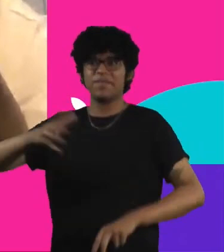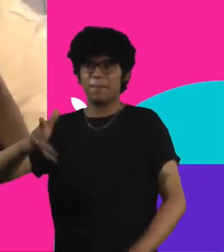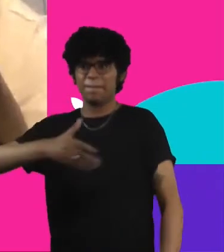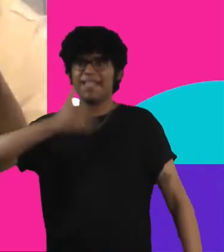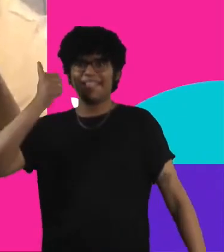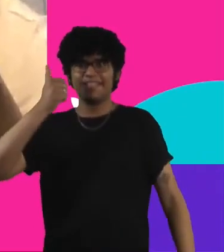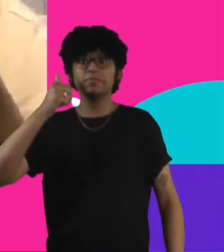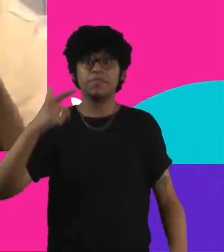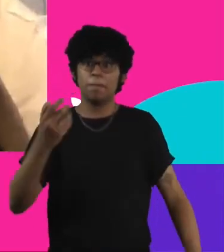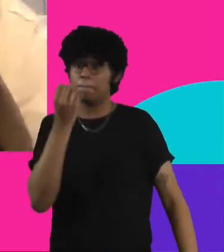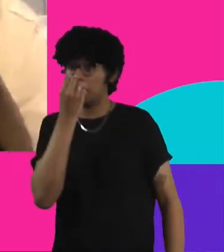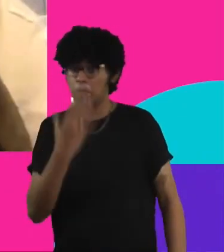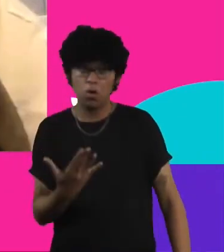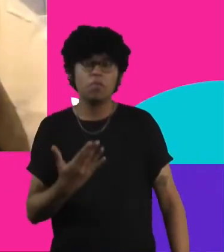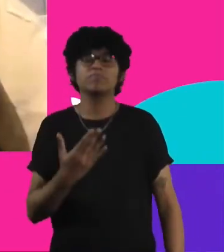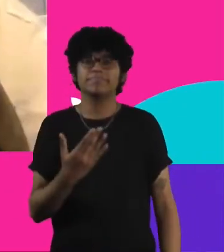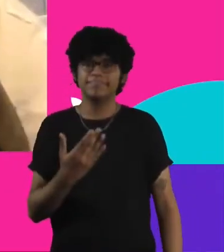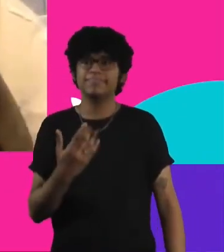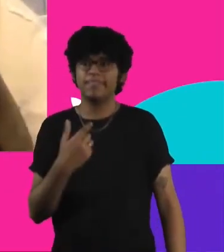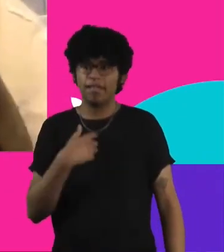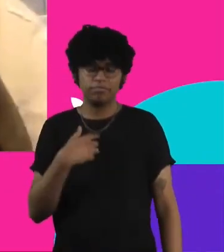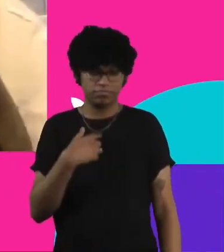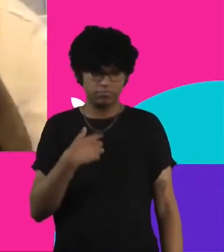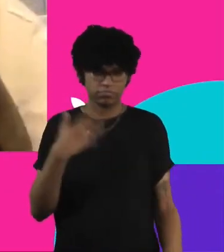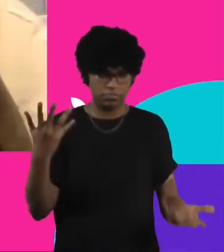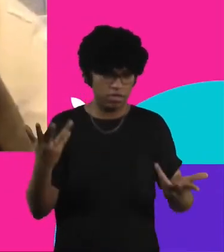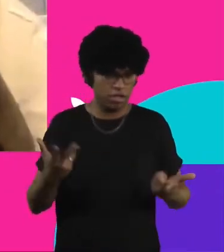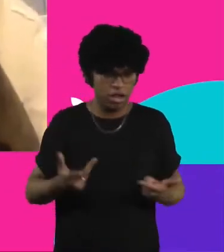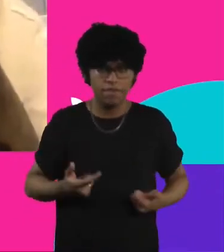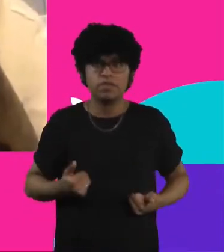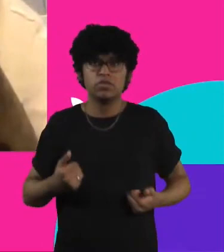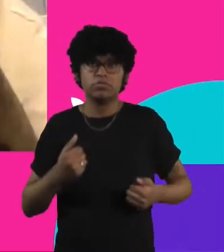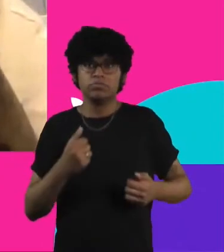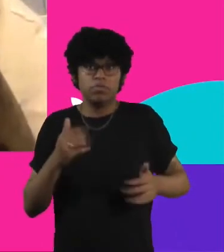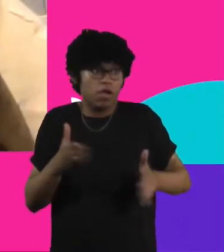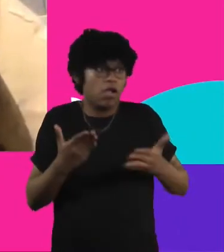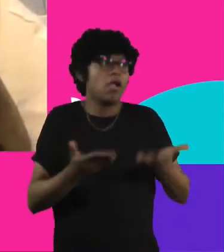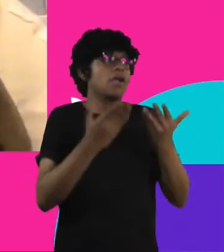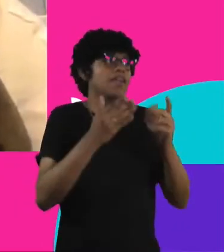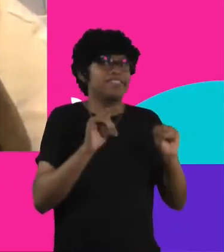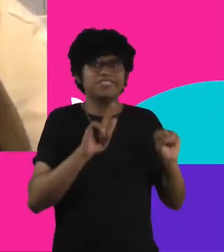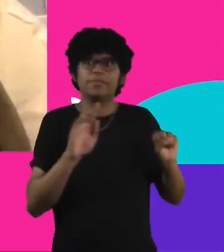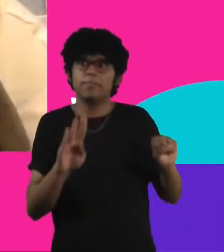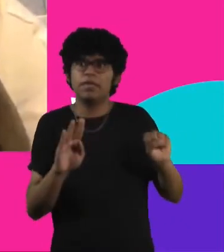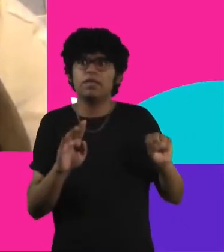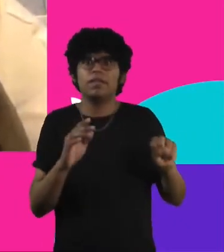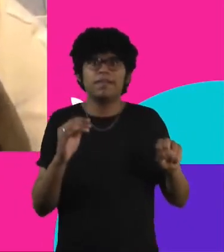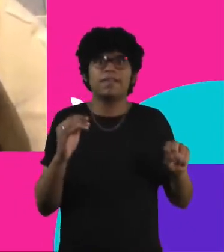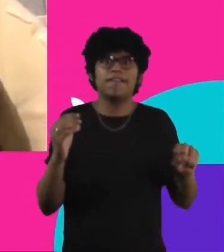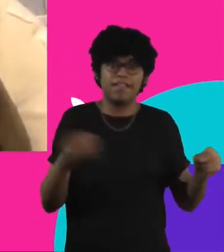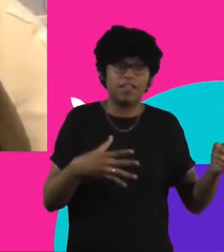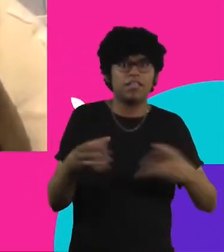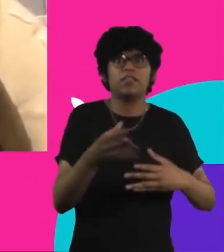bom estar aqui, acho que é impressionante o impulso que o Social Good tem dado a outras iniciativas, trazer, né, botar